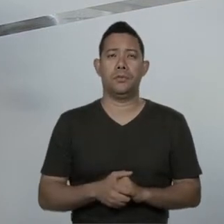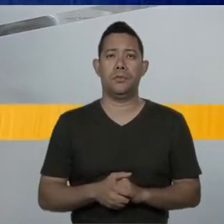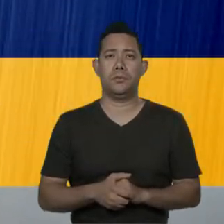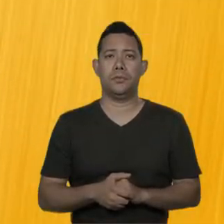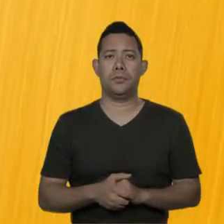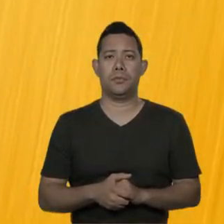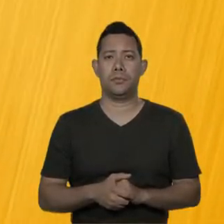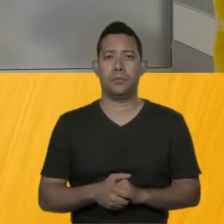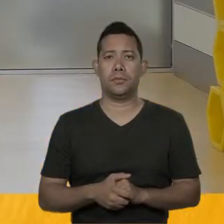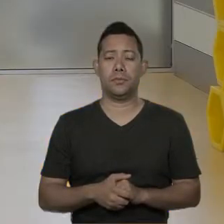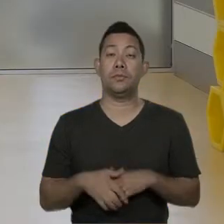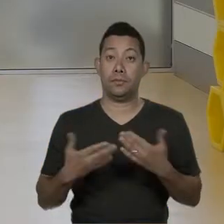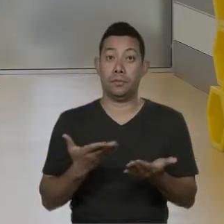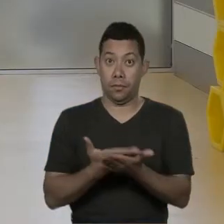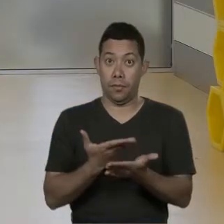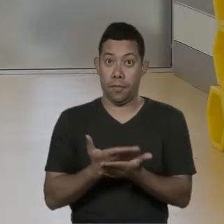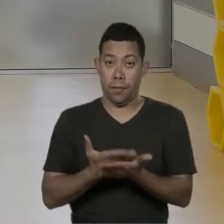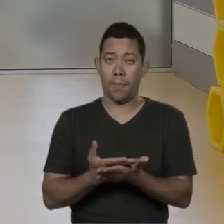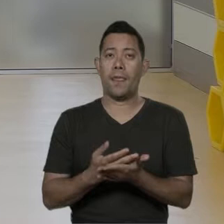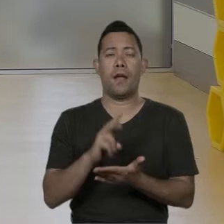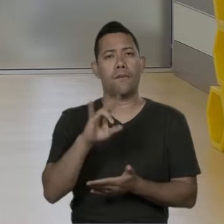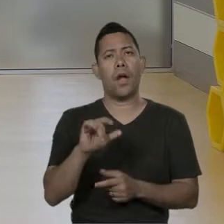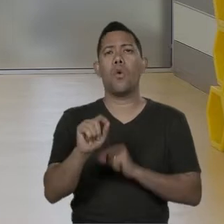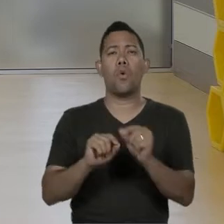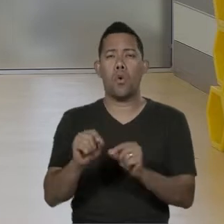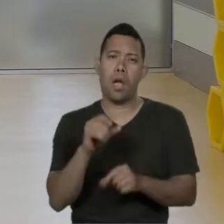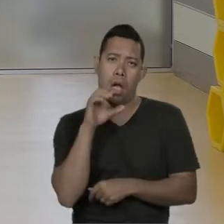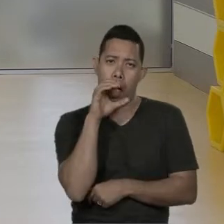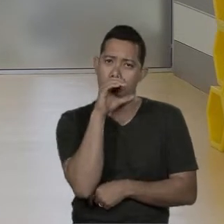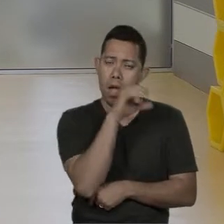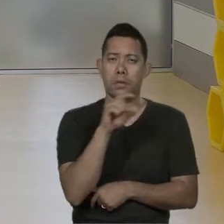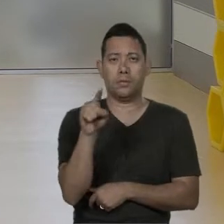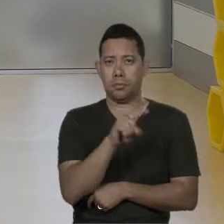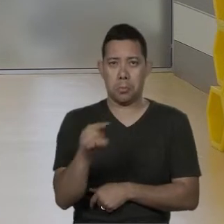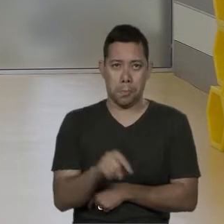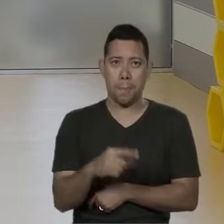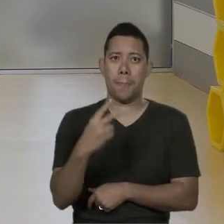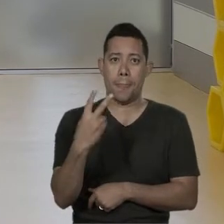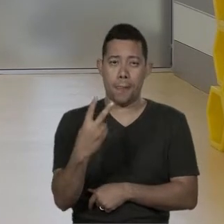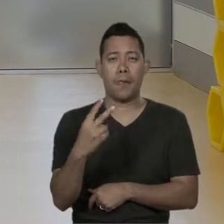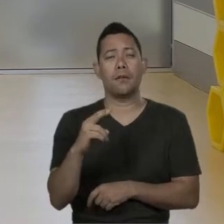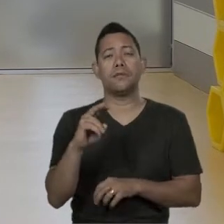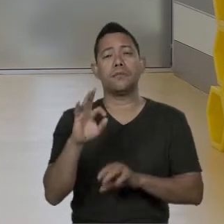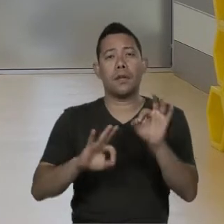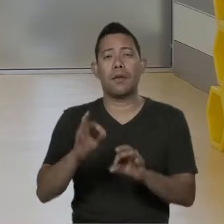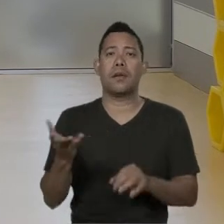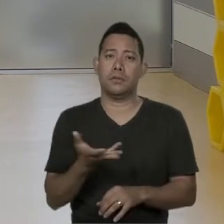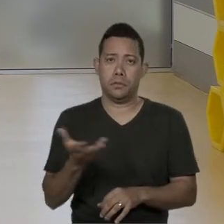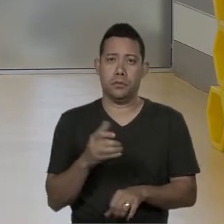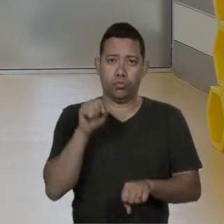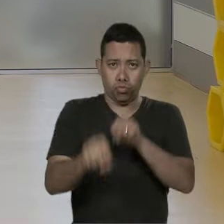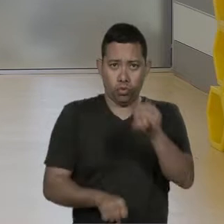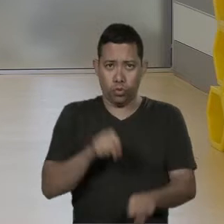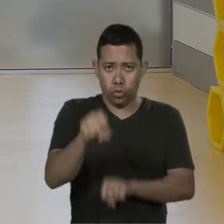esforço. Nessa aula, faremos um aquecimento em Z2, variando as velocidades, o giro